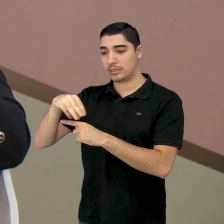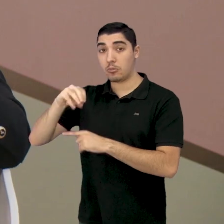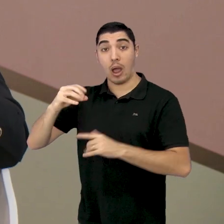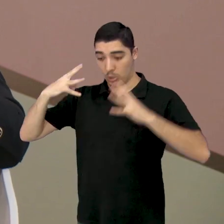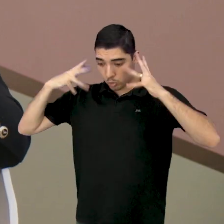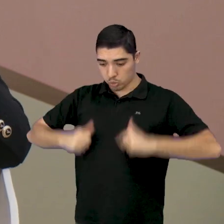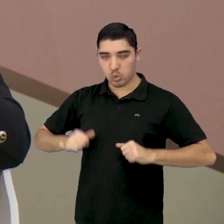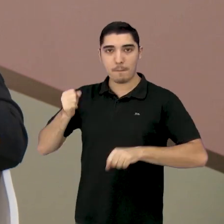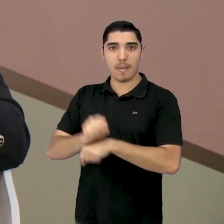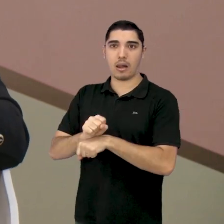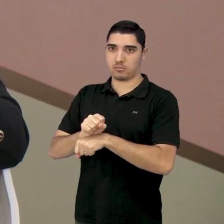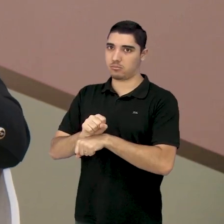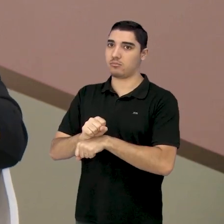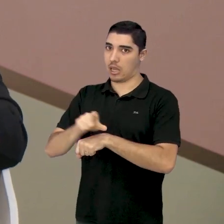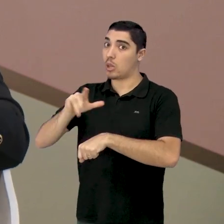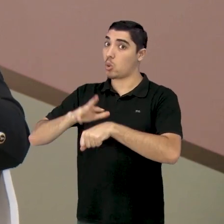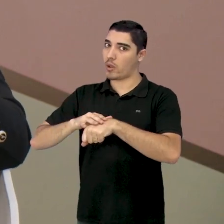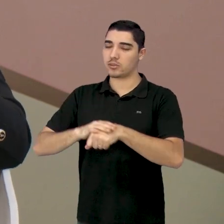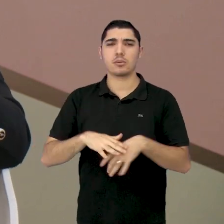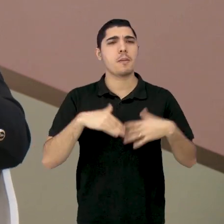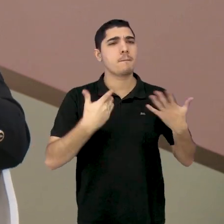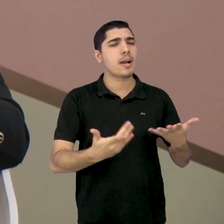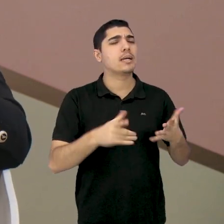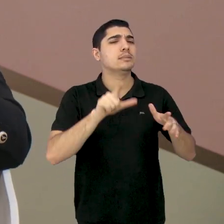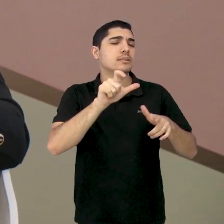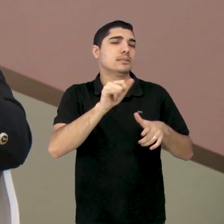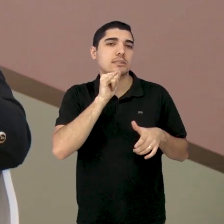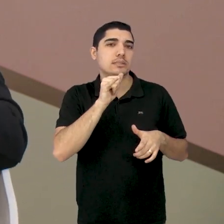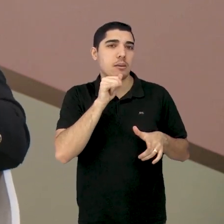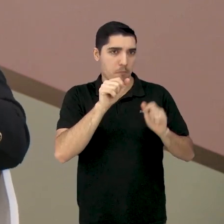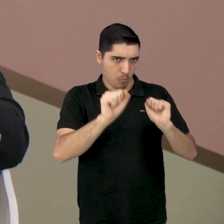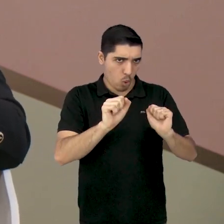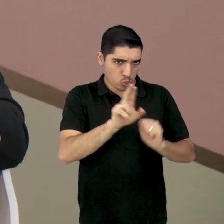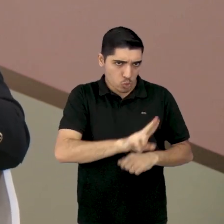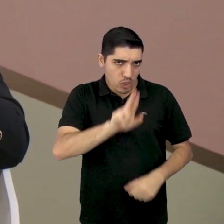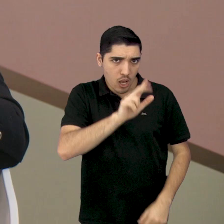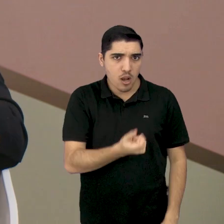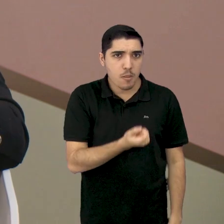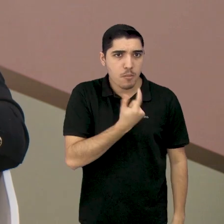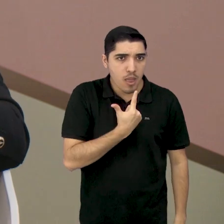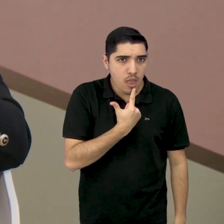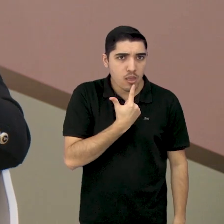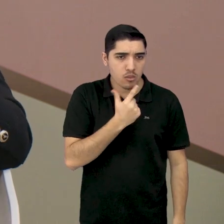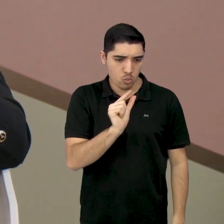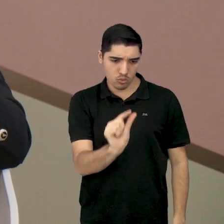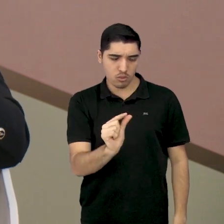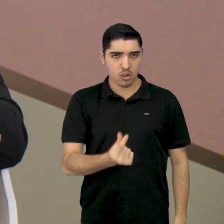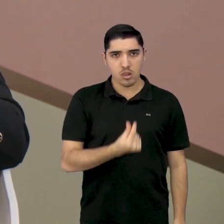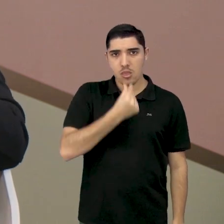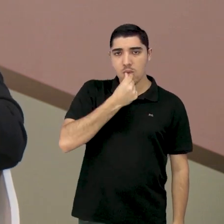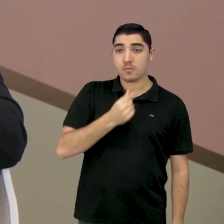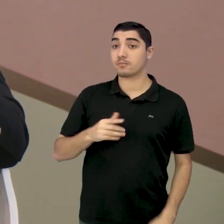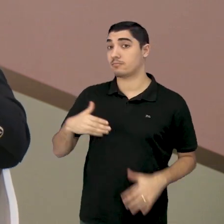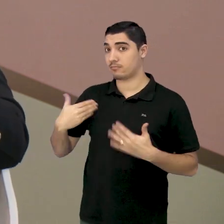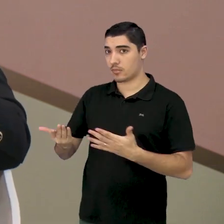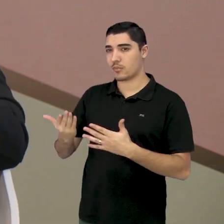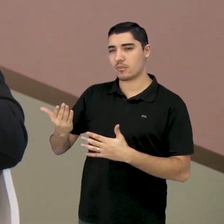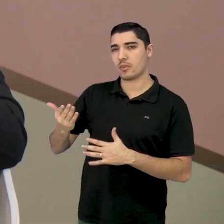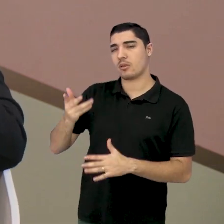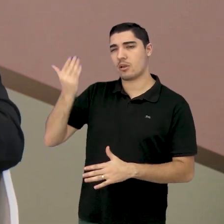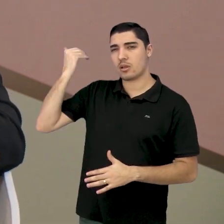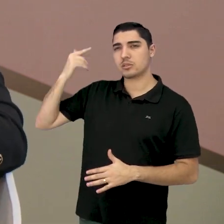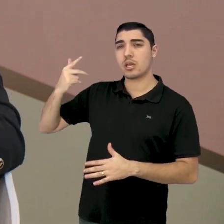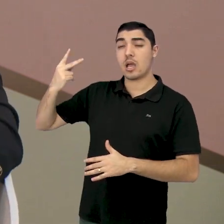administrada em dose oral por altas doses, causa uma paralisia generalizada que chamamos de botulismo, que é a doença,